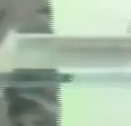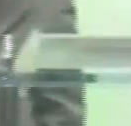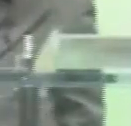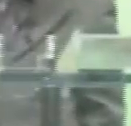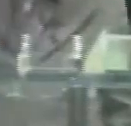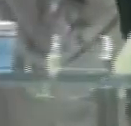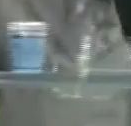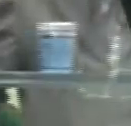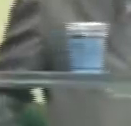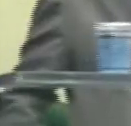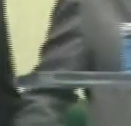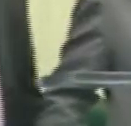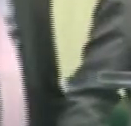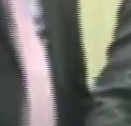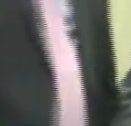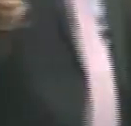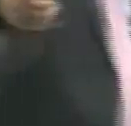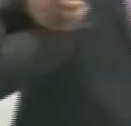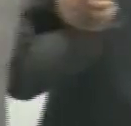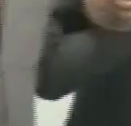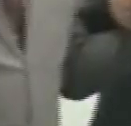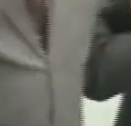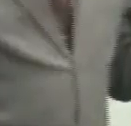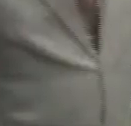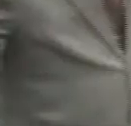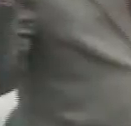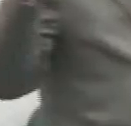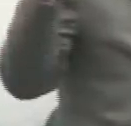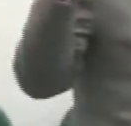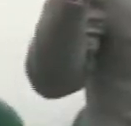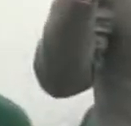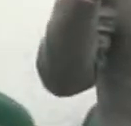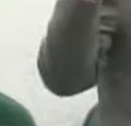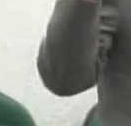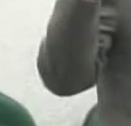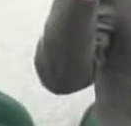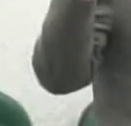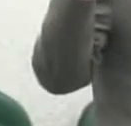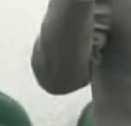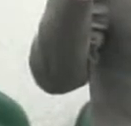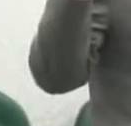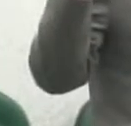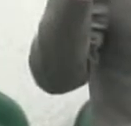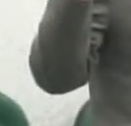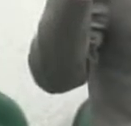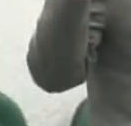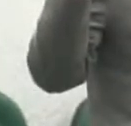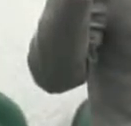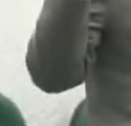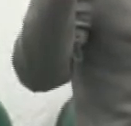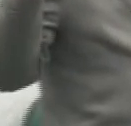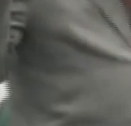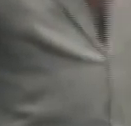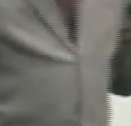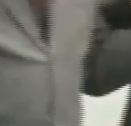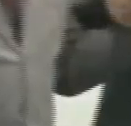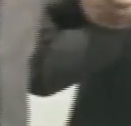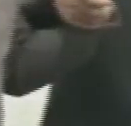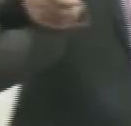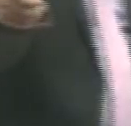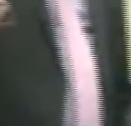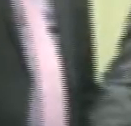Oremos então eterno Deus pai celestial em nome de Jesus teu amado filho senhor